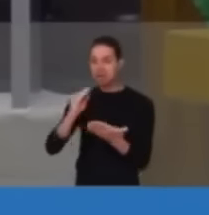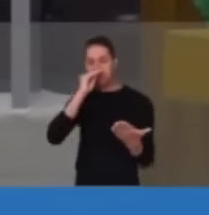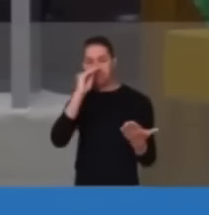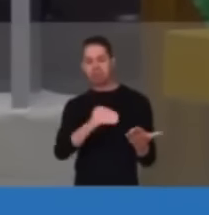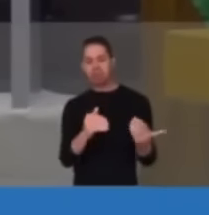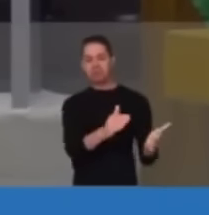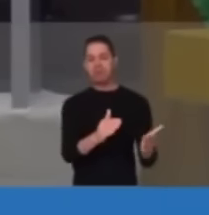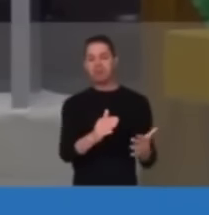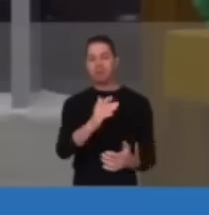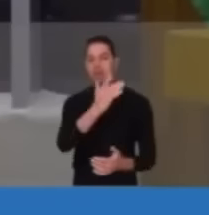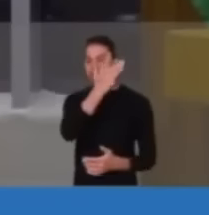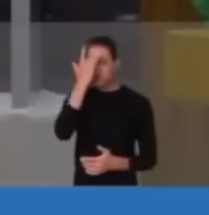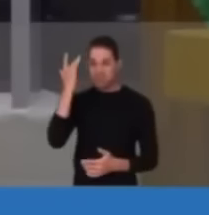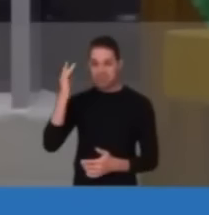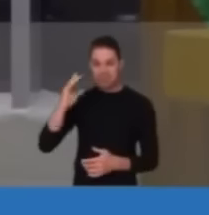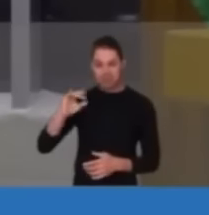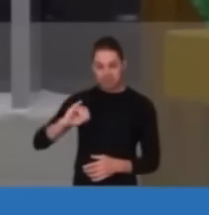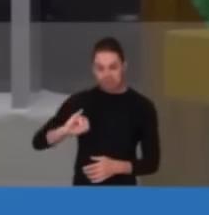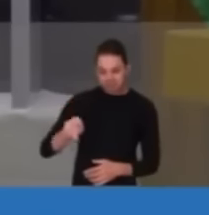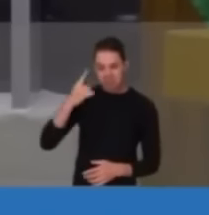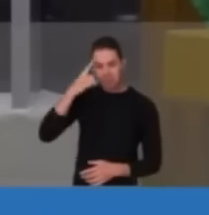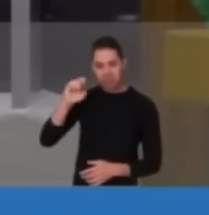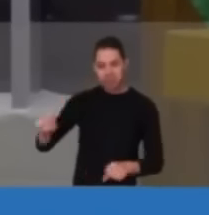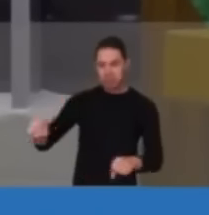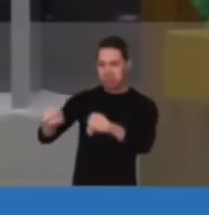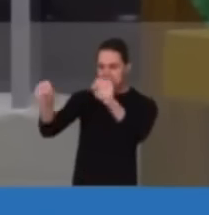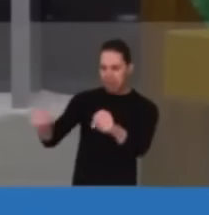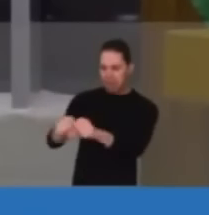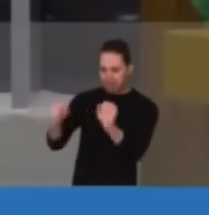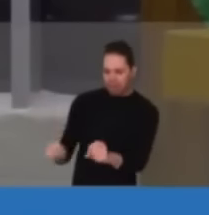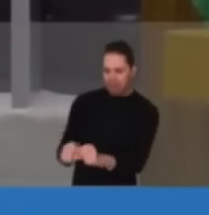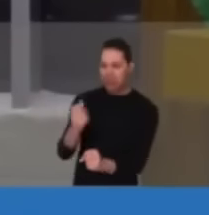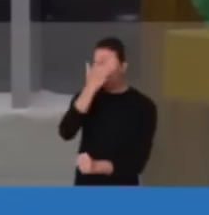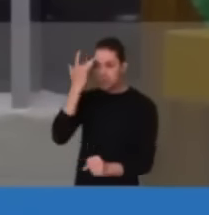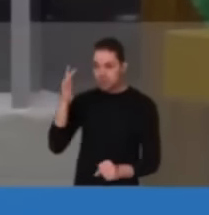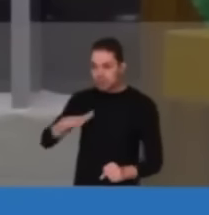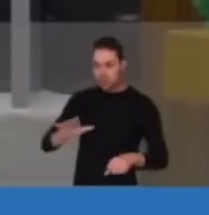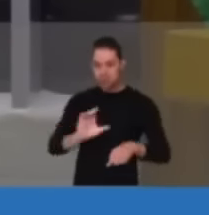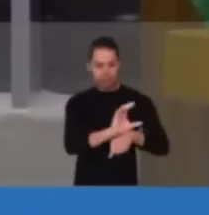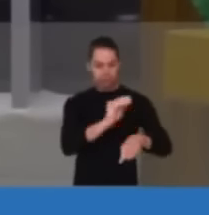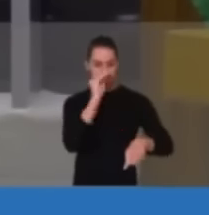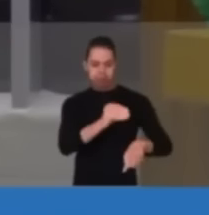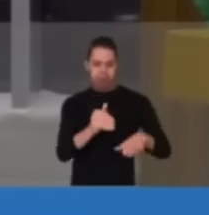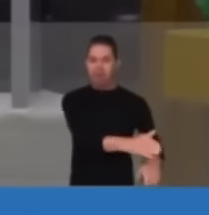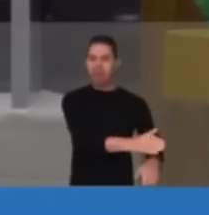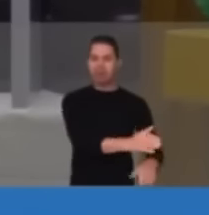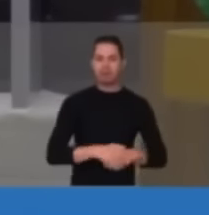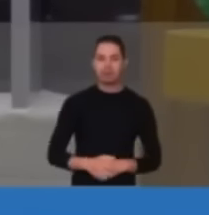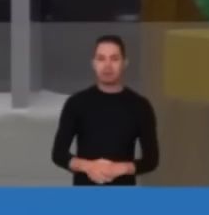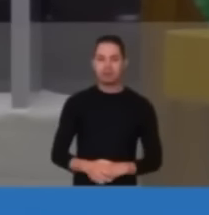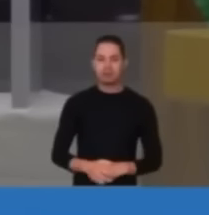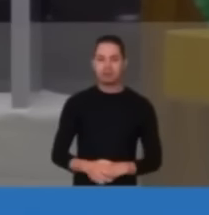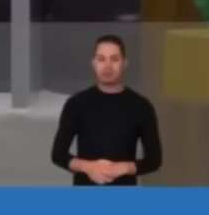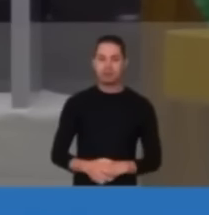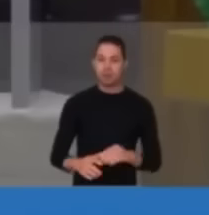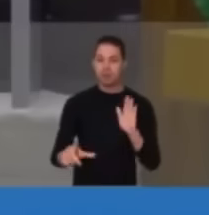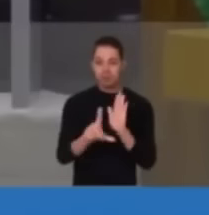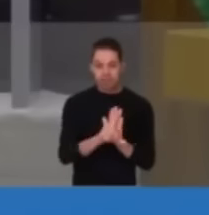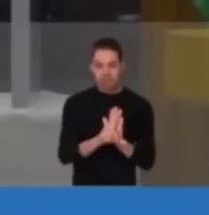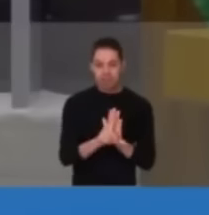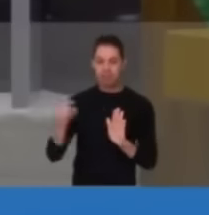que quebraram queriam quebrar o Brasil no dia 8 no dia do golpe ó que que eu feriram a Constituição Brasileira está fora da lei